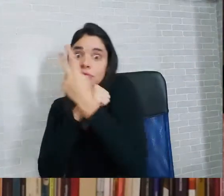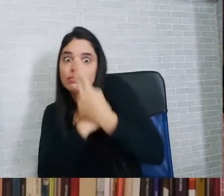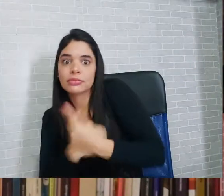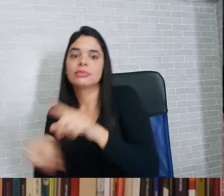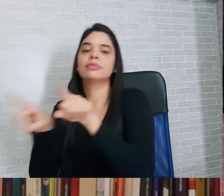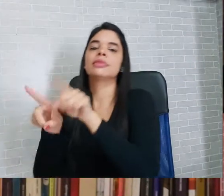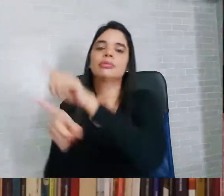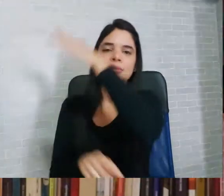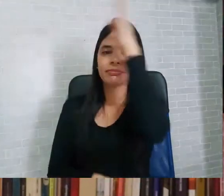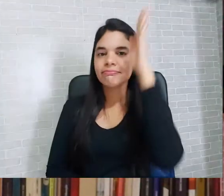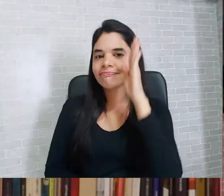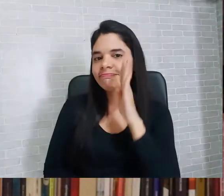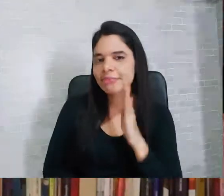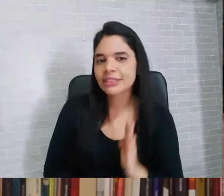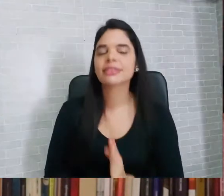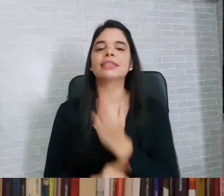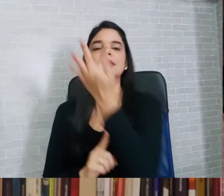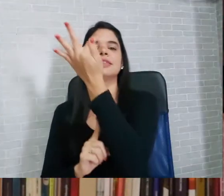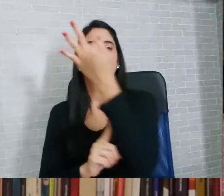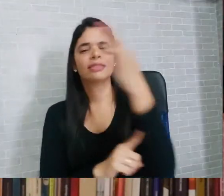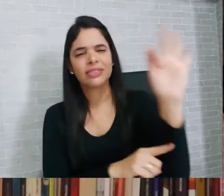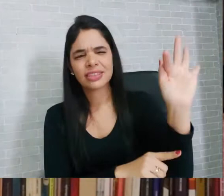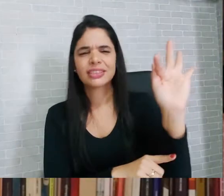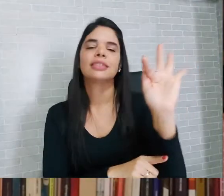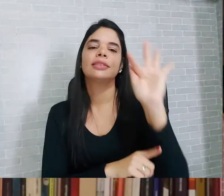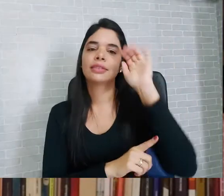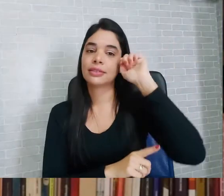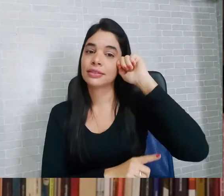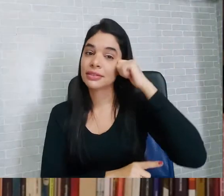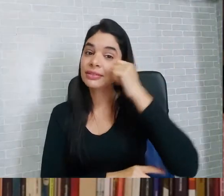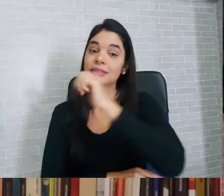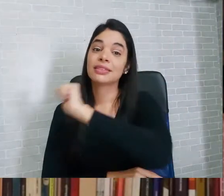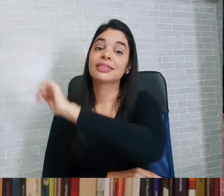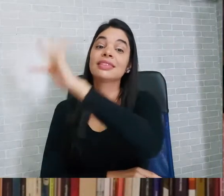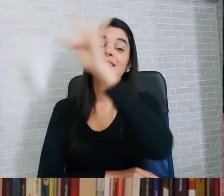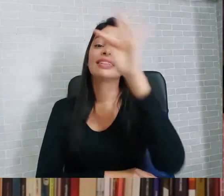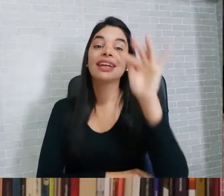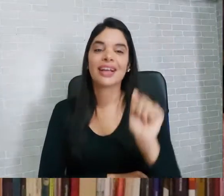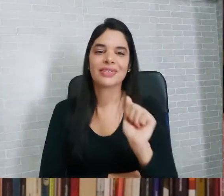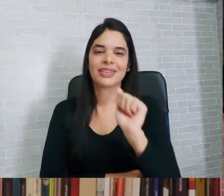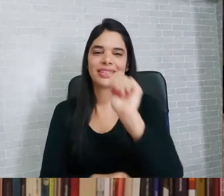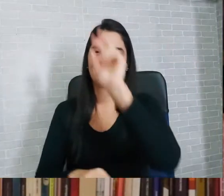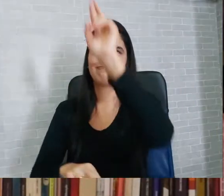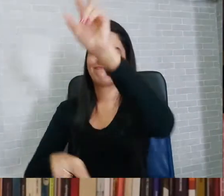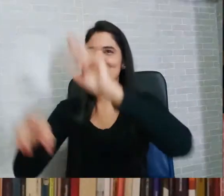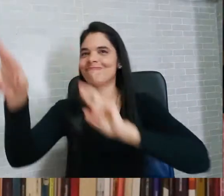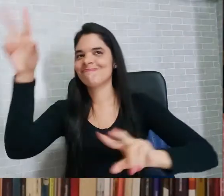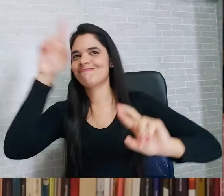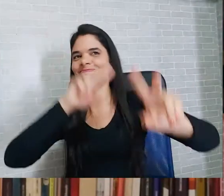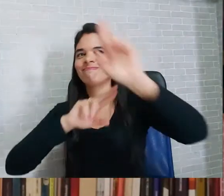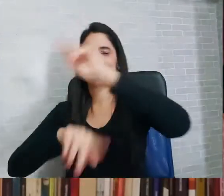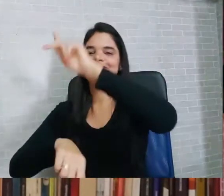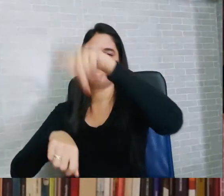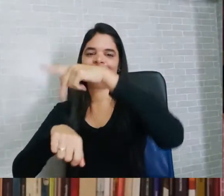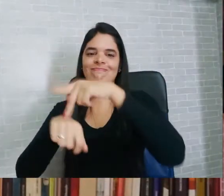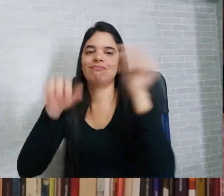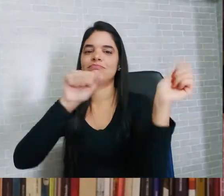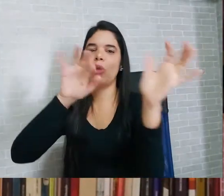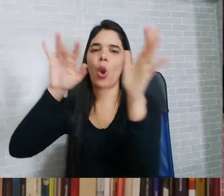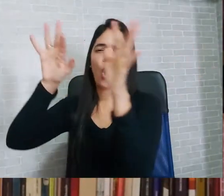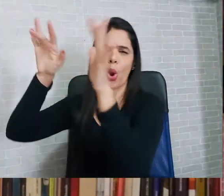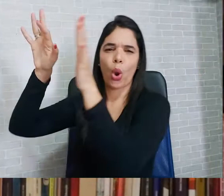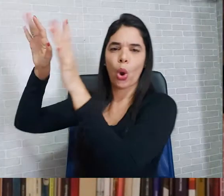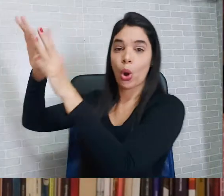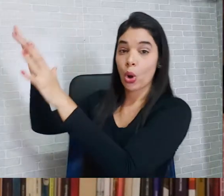Nós tivemos brasileiros, franceses e africanos dos mais diversos países ali do continente africano,